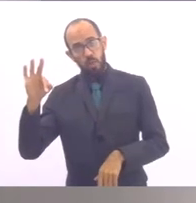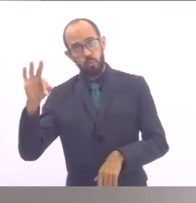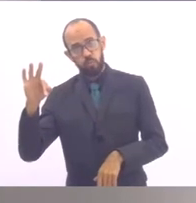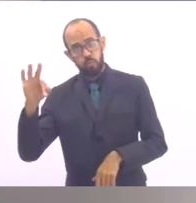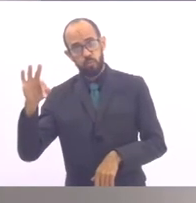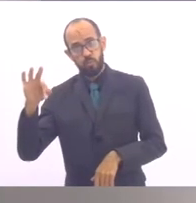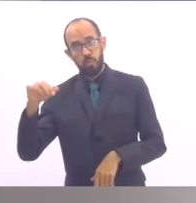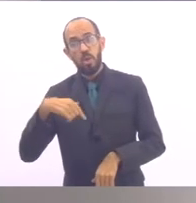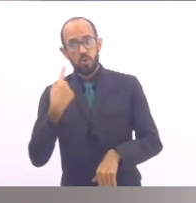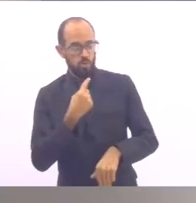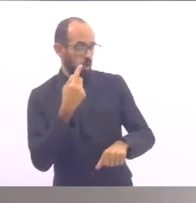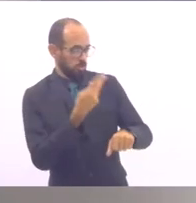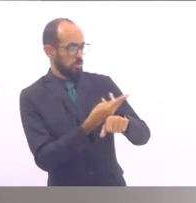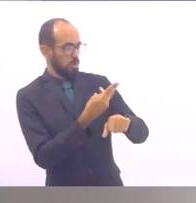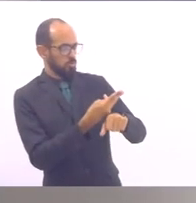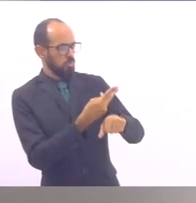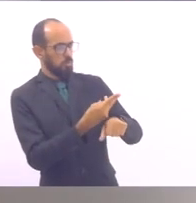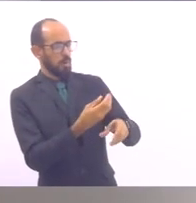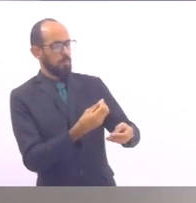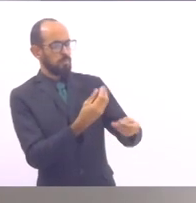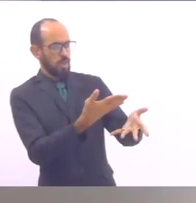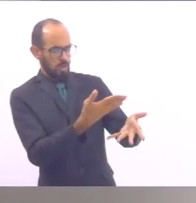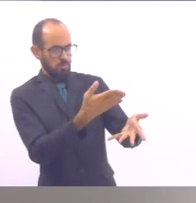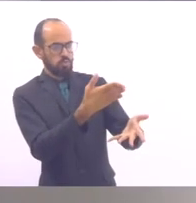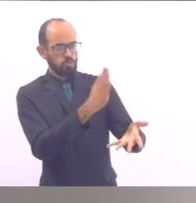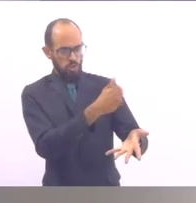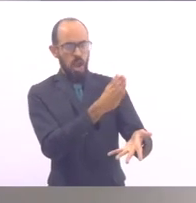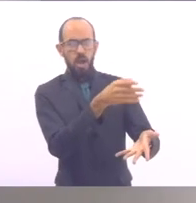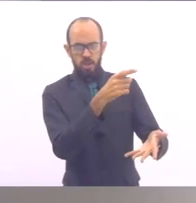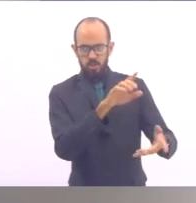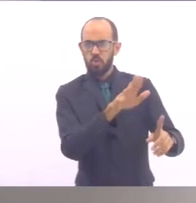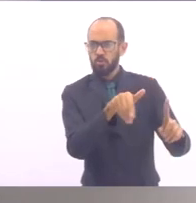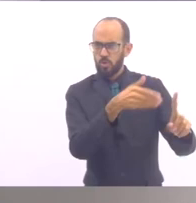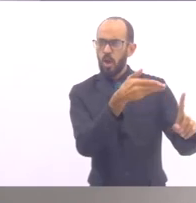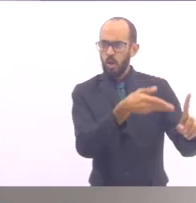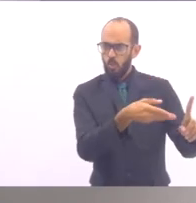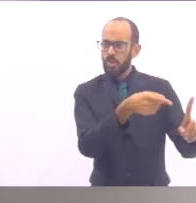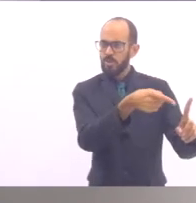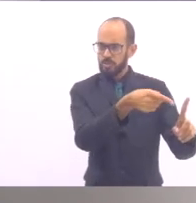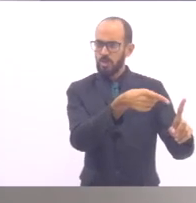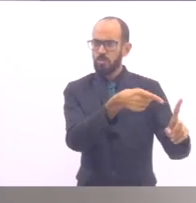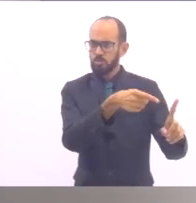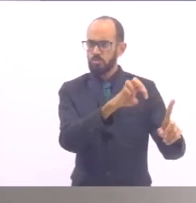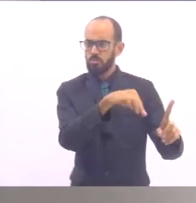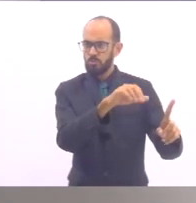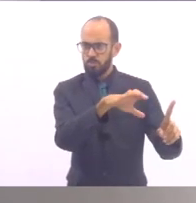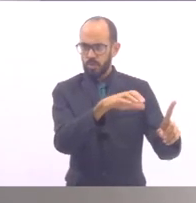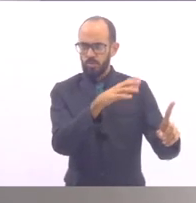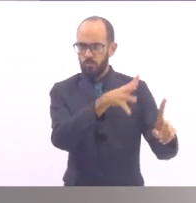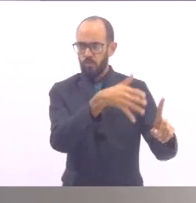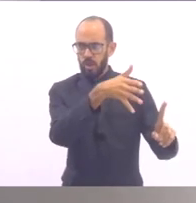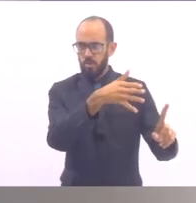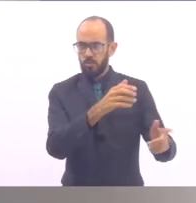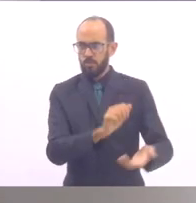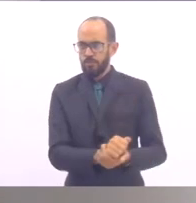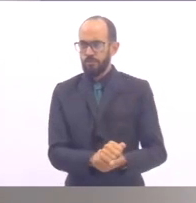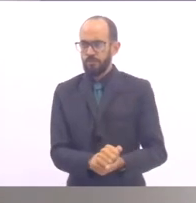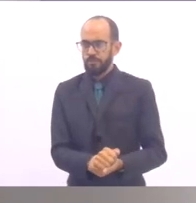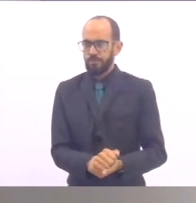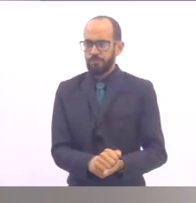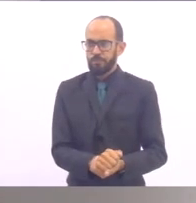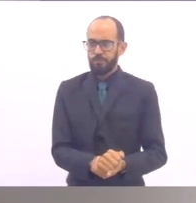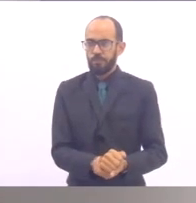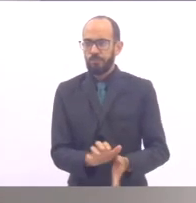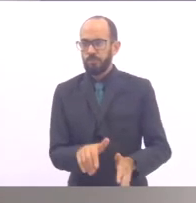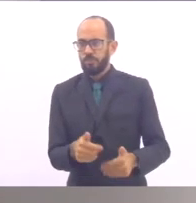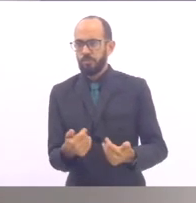Até premiamos. Sim, sim. Premiamos por esse esforço. Agora, a gente quer que os outros se mirem nesse exemplo, porque é